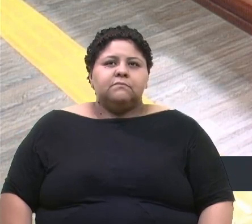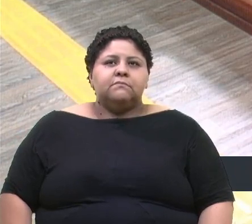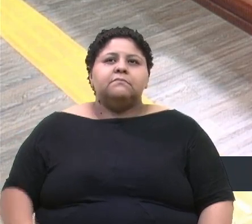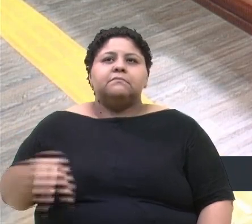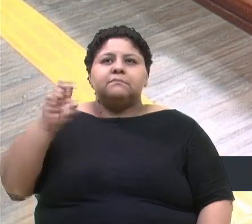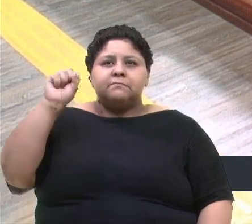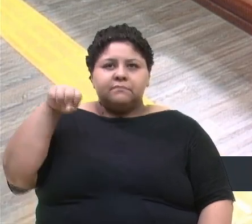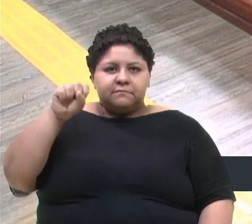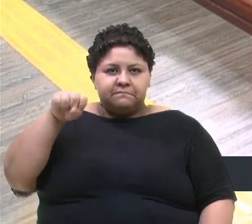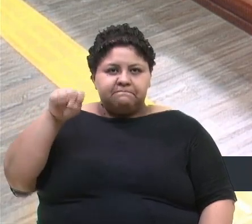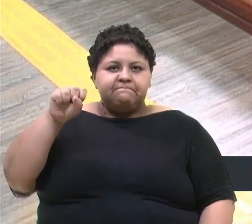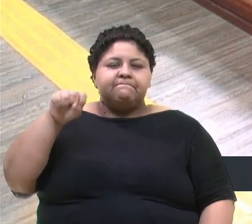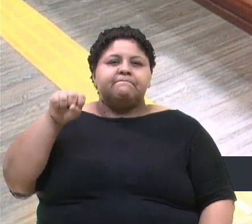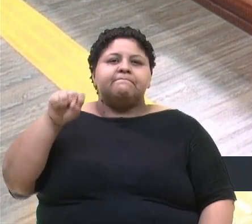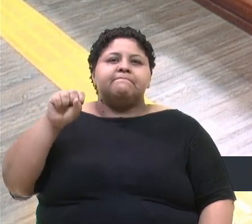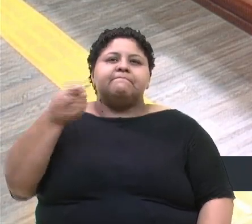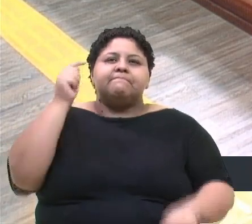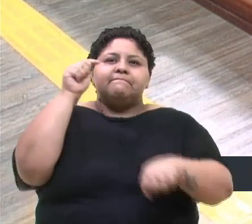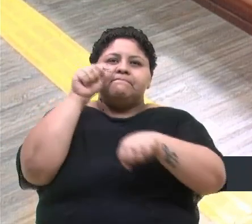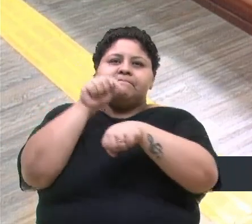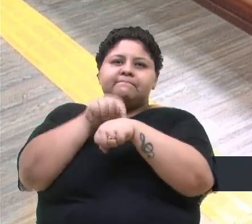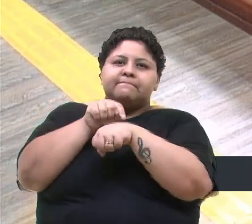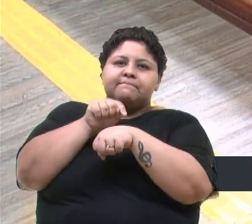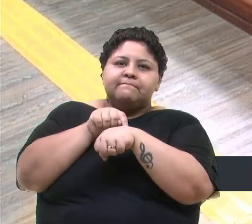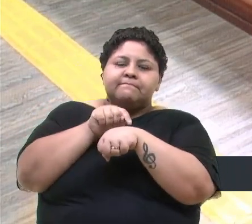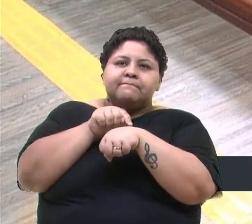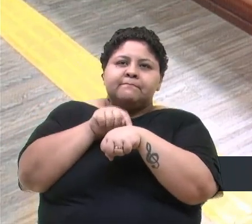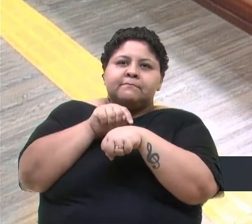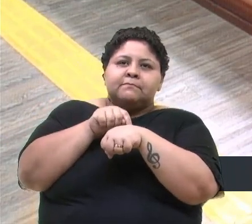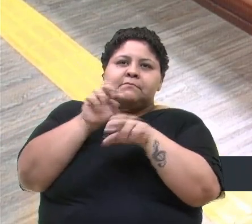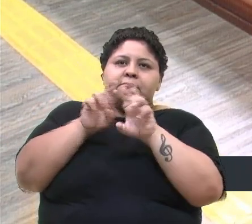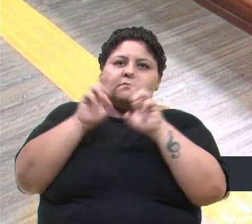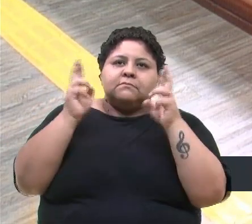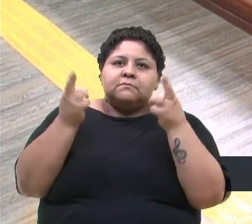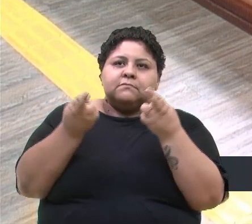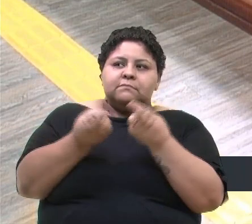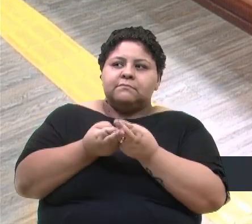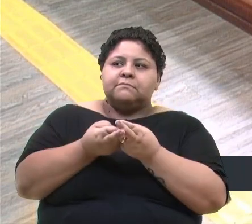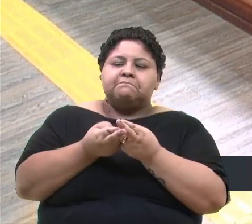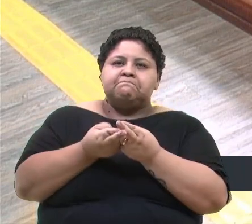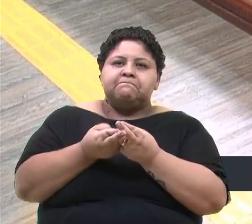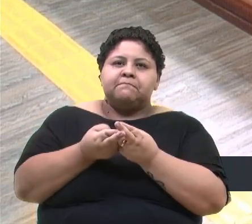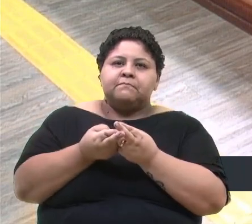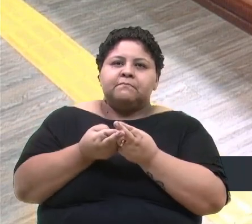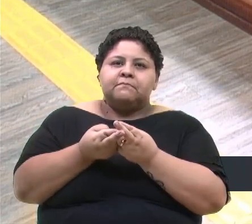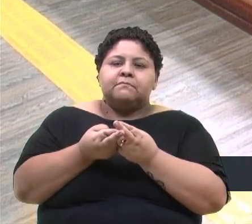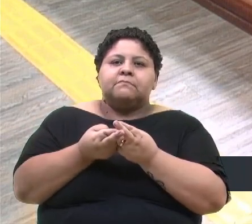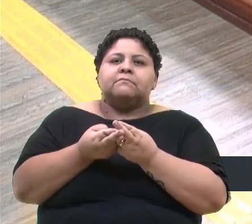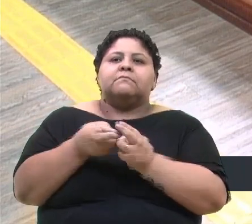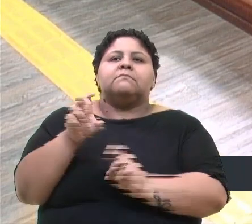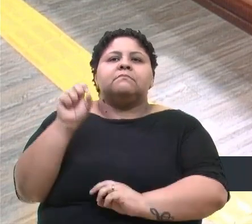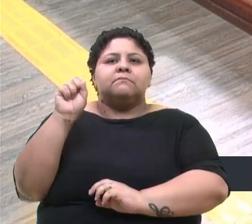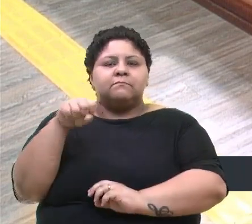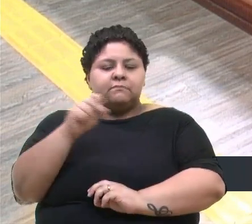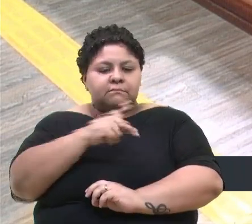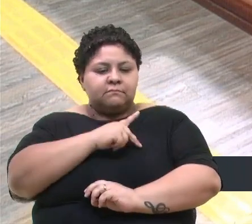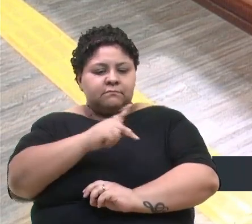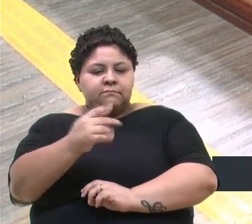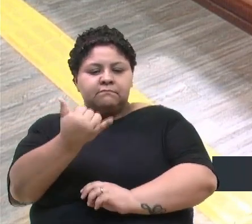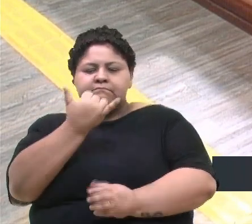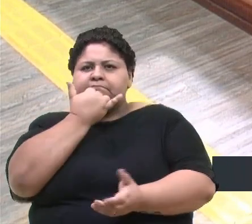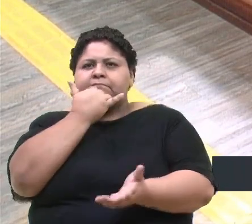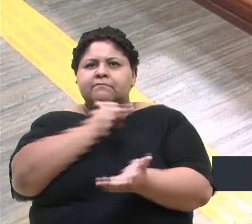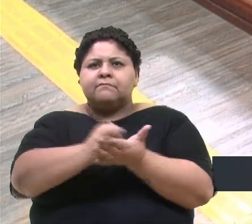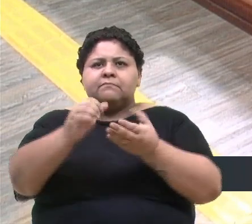Sim, alô? Seu tempo do grande expediente, Gladys Frisso. Sim, presidente, me perdoa, eu cedo